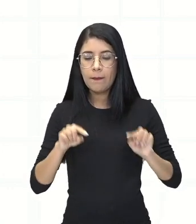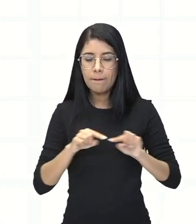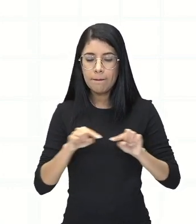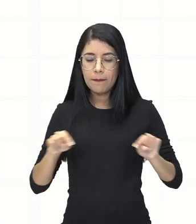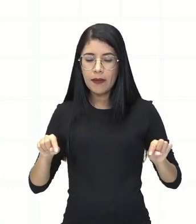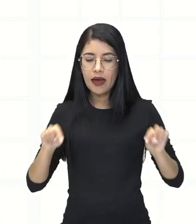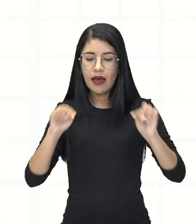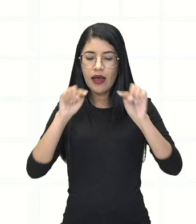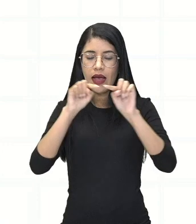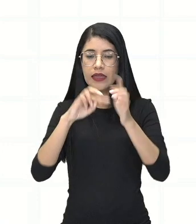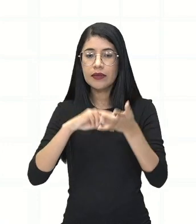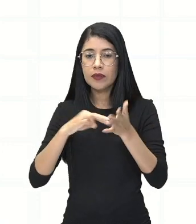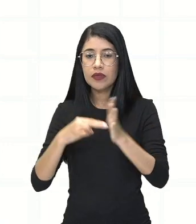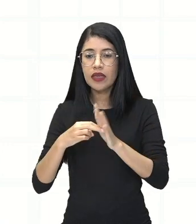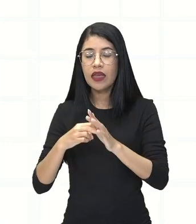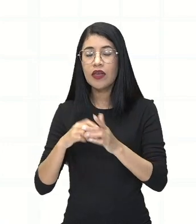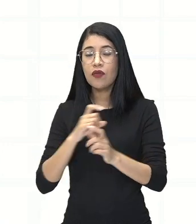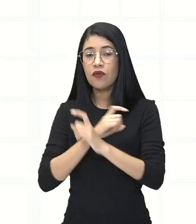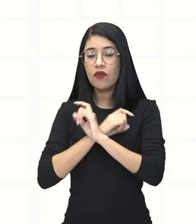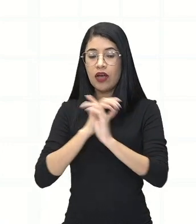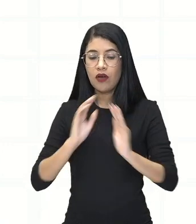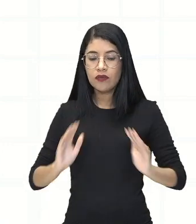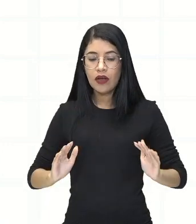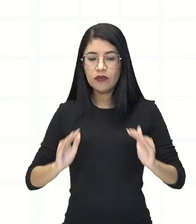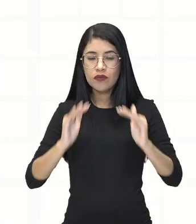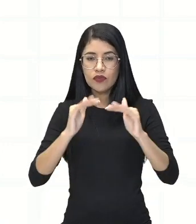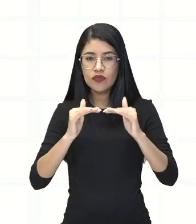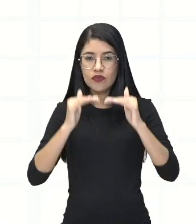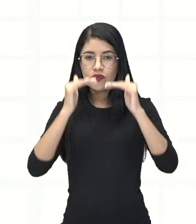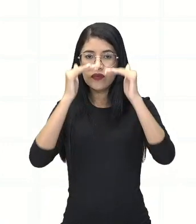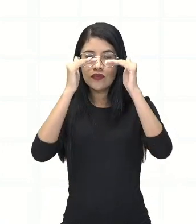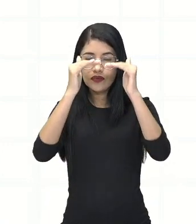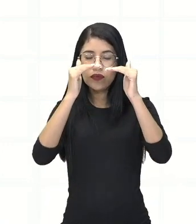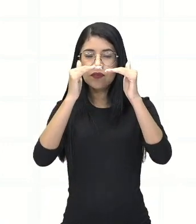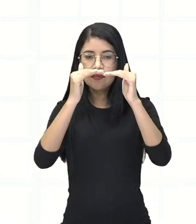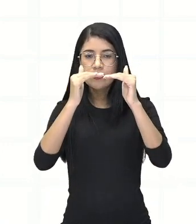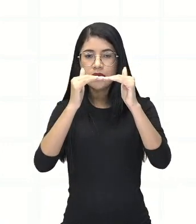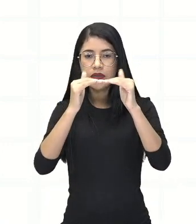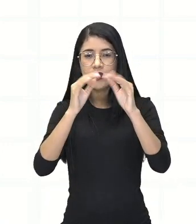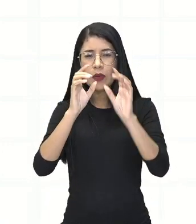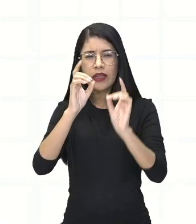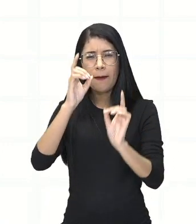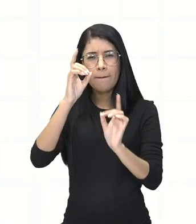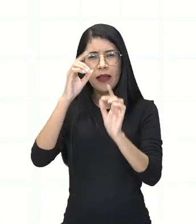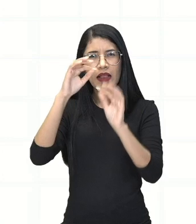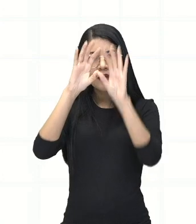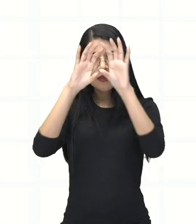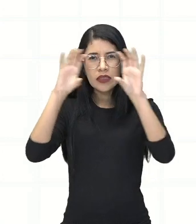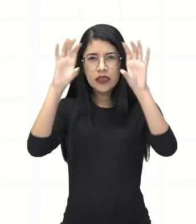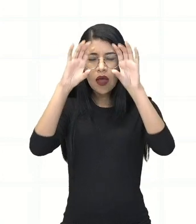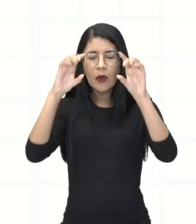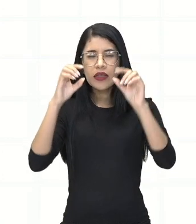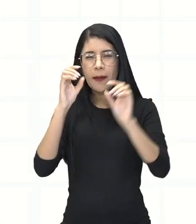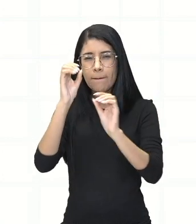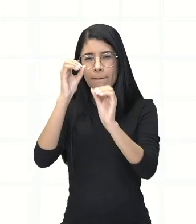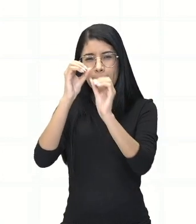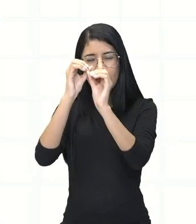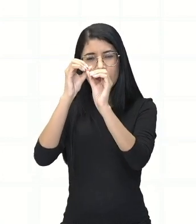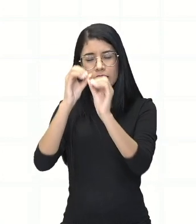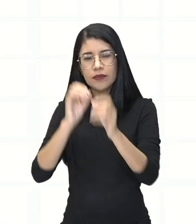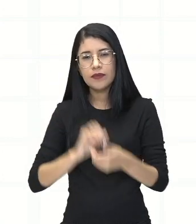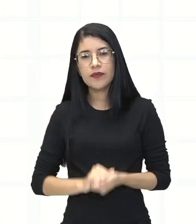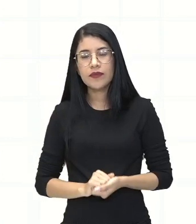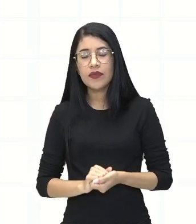ascensão do faraó ao céu. Então, quer dizer que quanto mais alto, ele estaria muito mais próximo do céu. A pirâmide